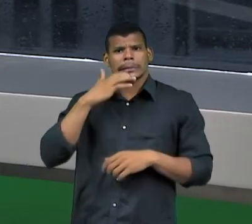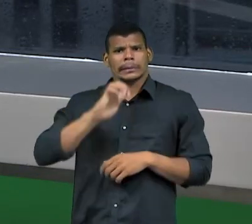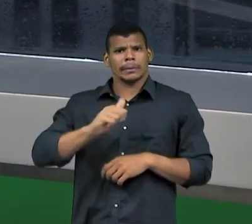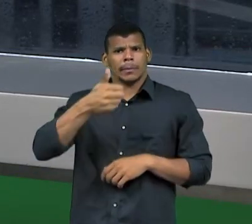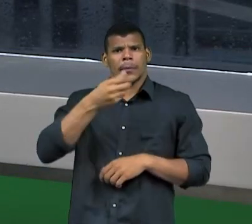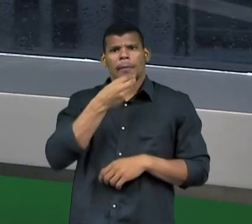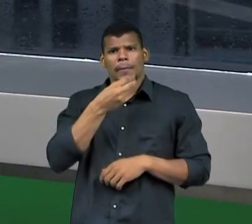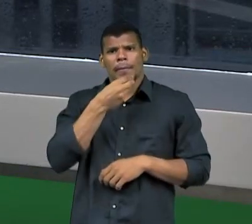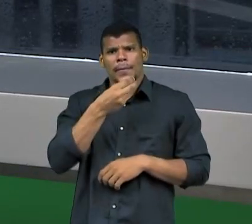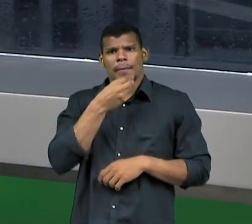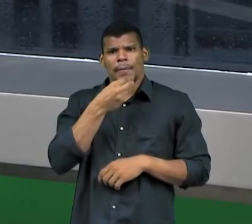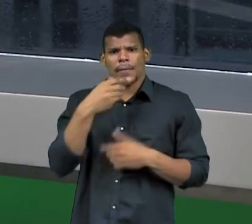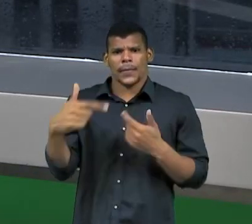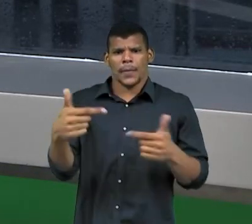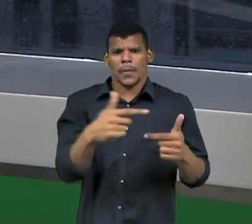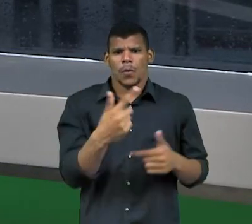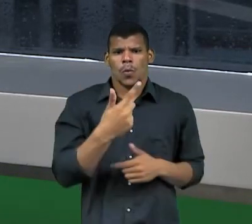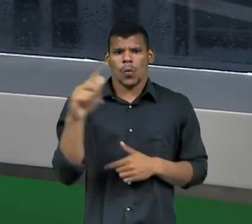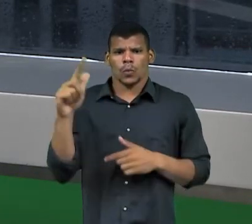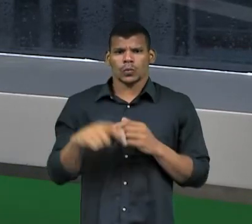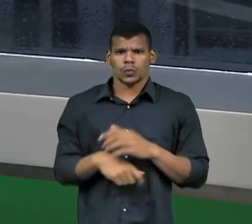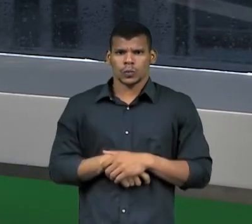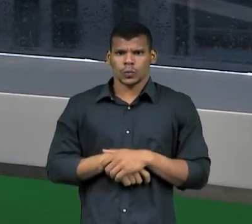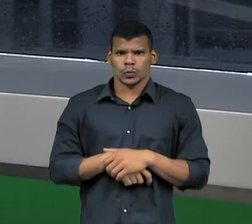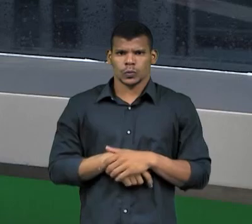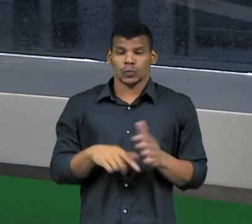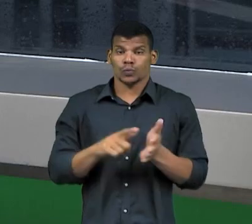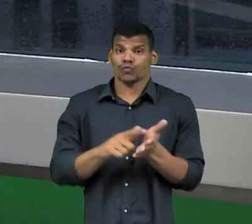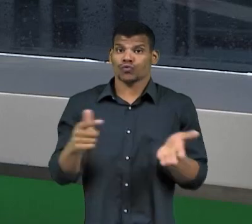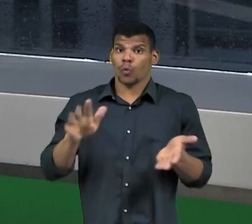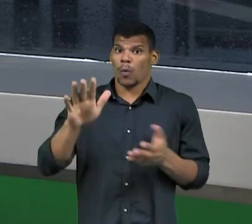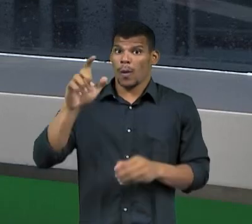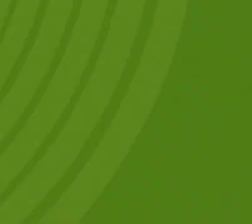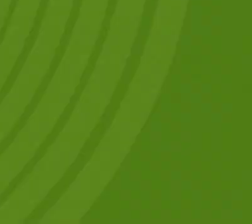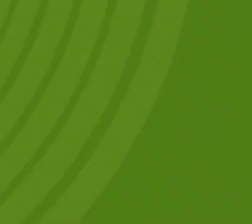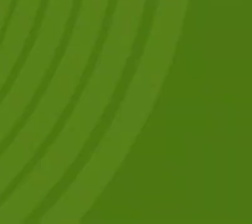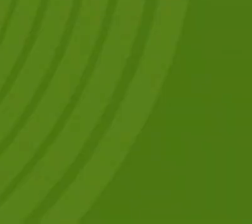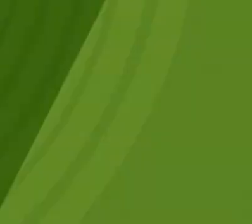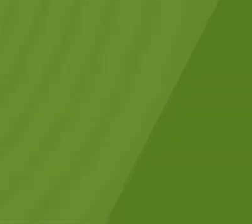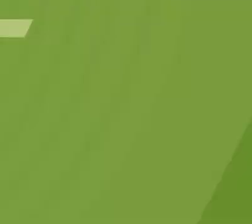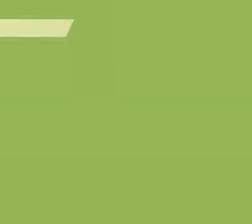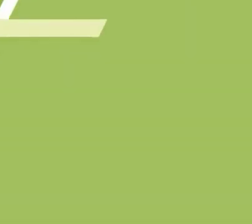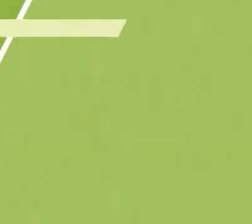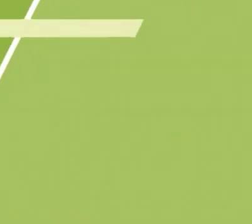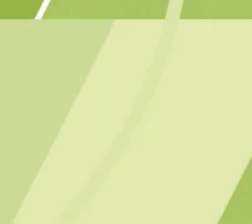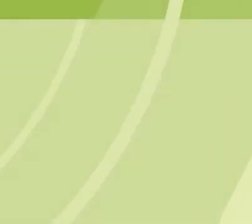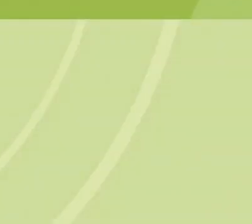demais trabalhadores. O primeiro expediente volta em 2 minutos.